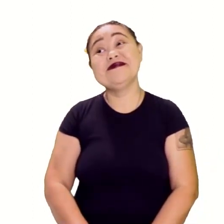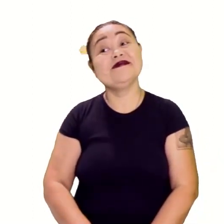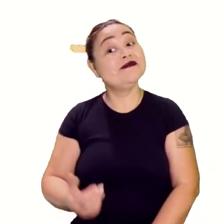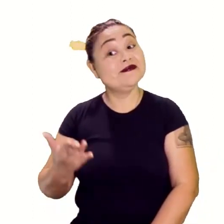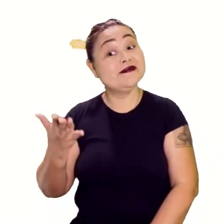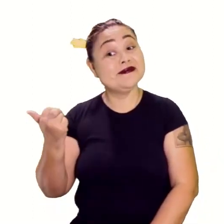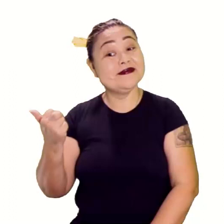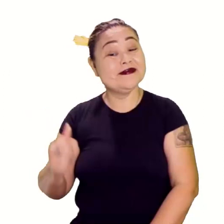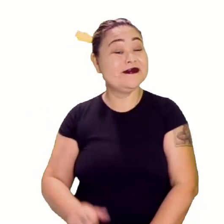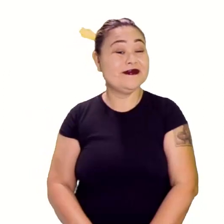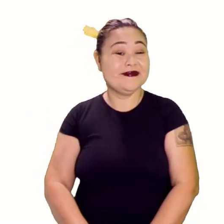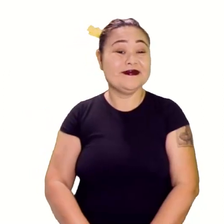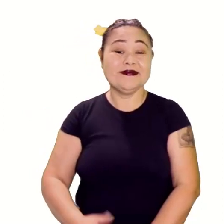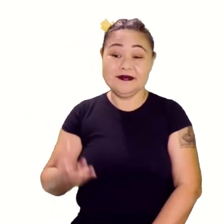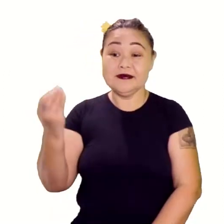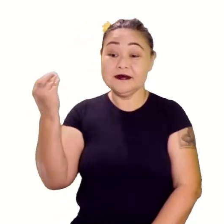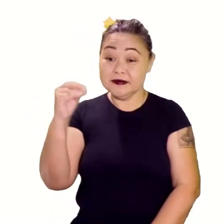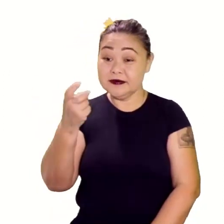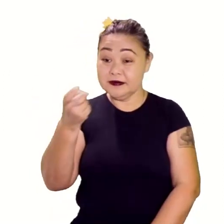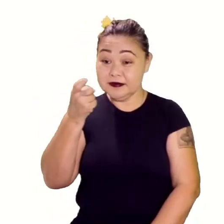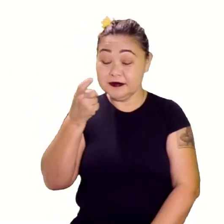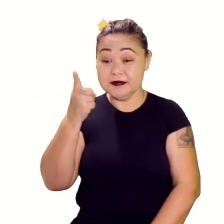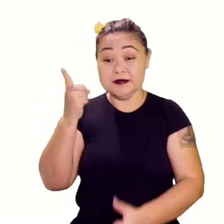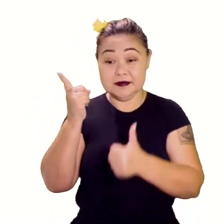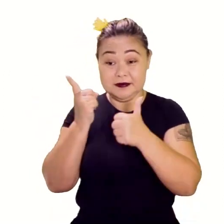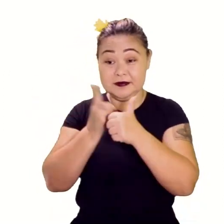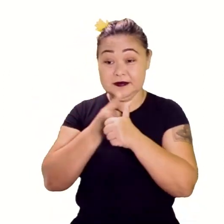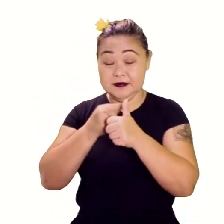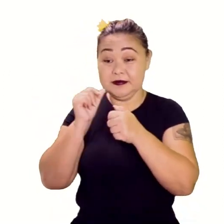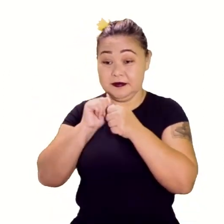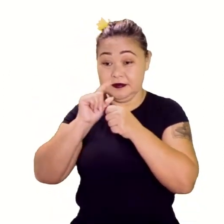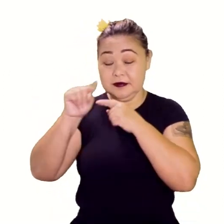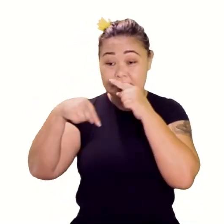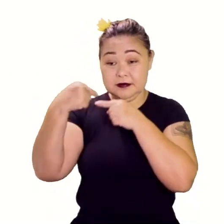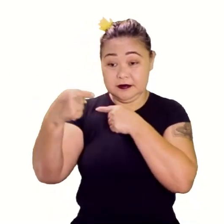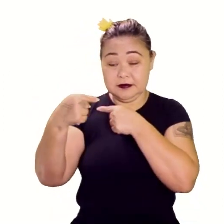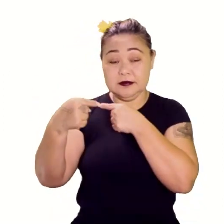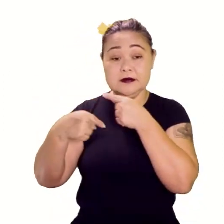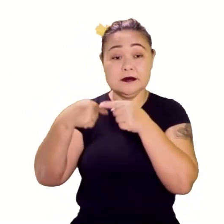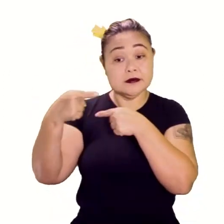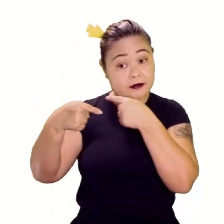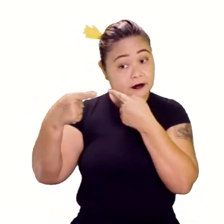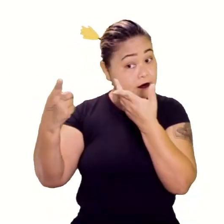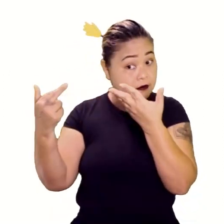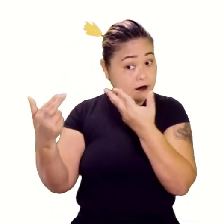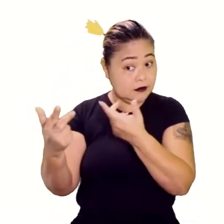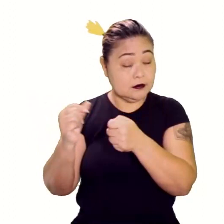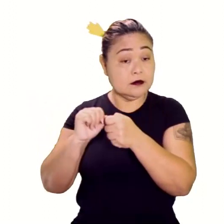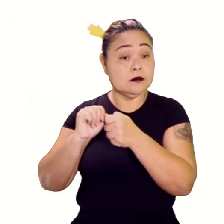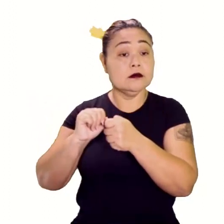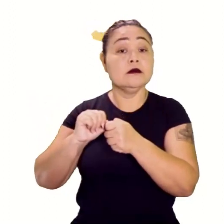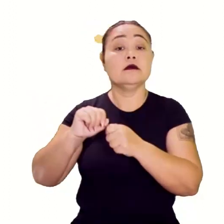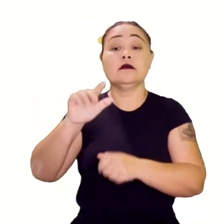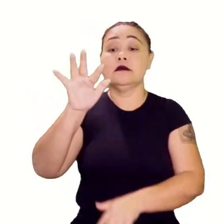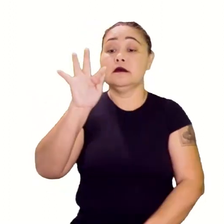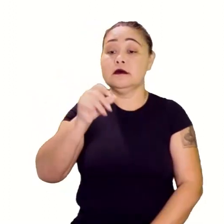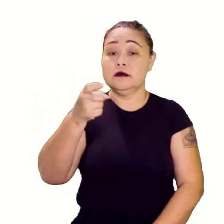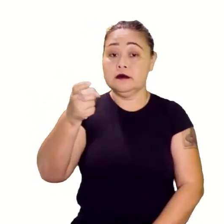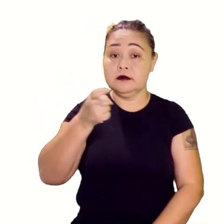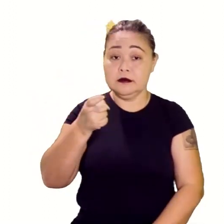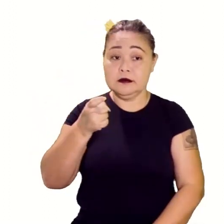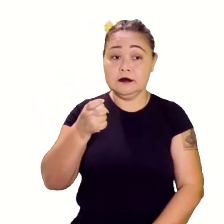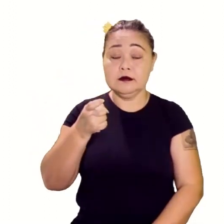Então, vamos lá? Esses são os valores de x. Então, a gente vai fazer o primeiro e os outros a gente tira como consequência, certo? Então, lá, eu tenho f